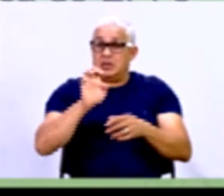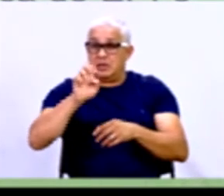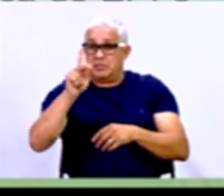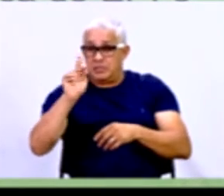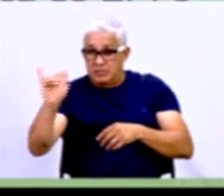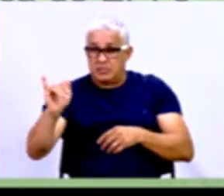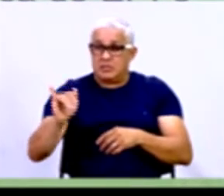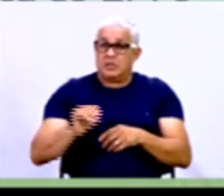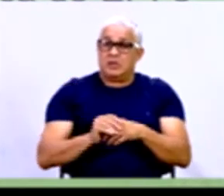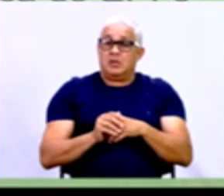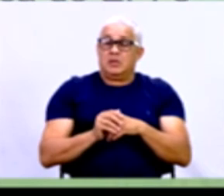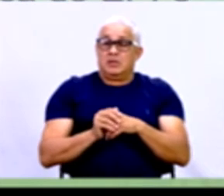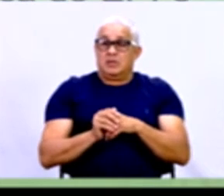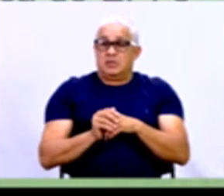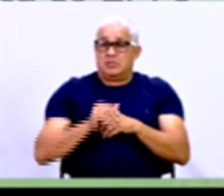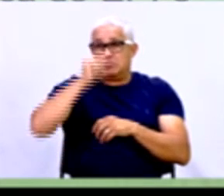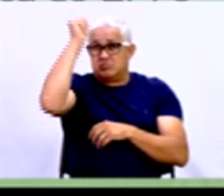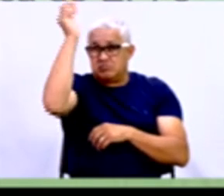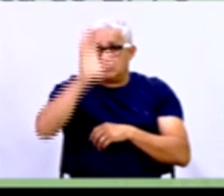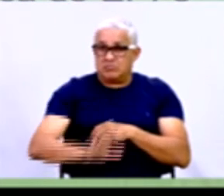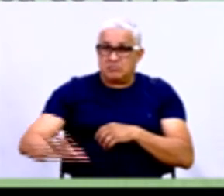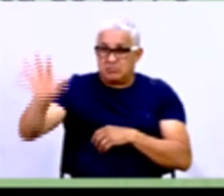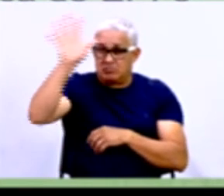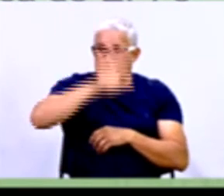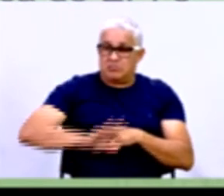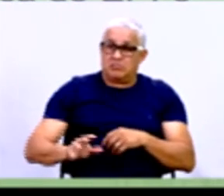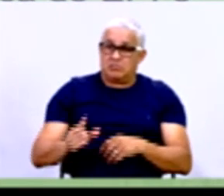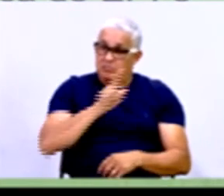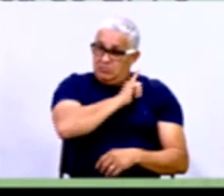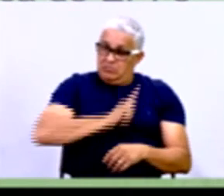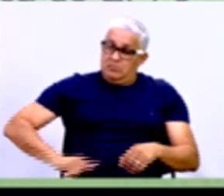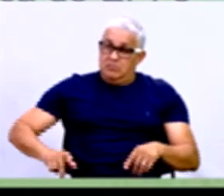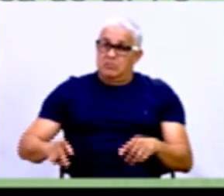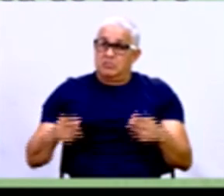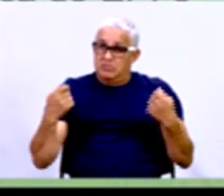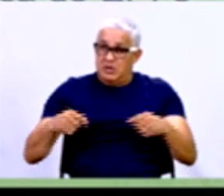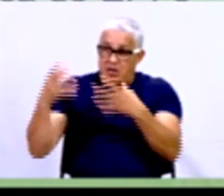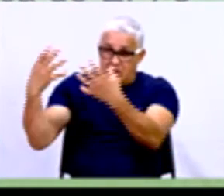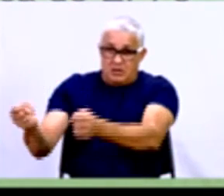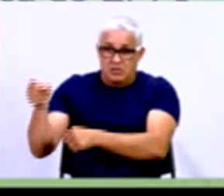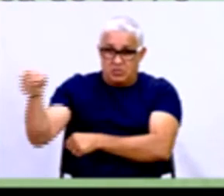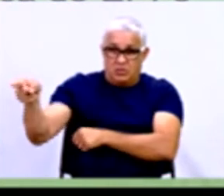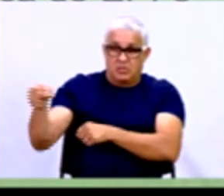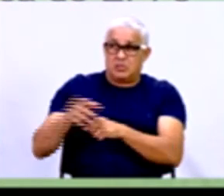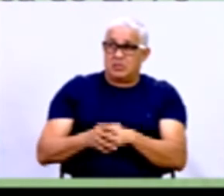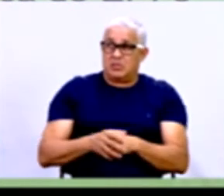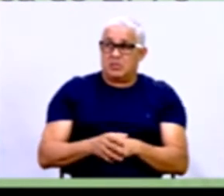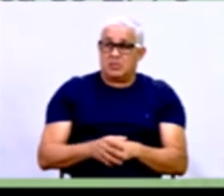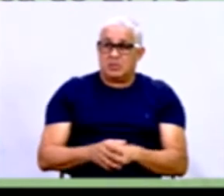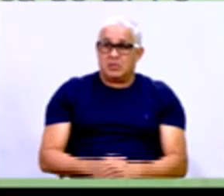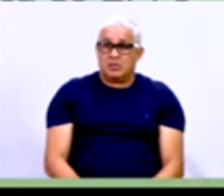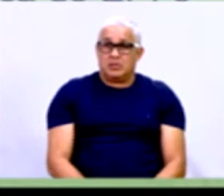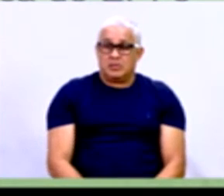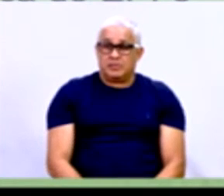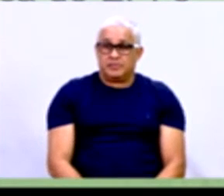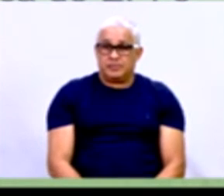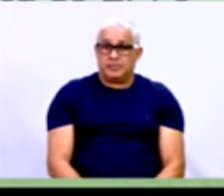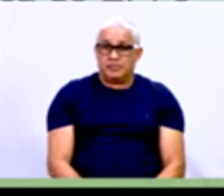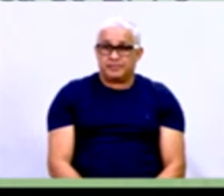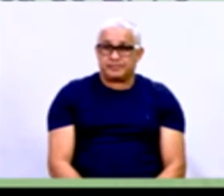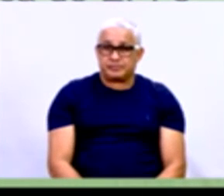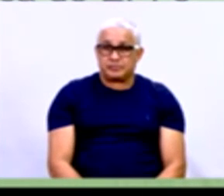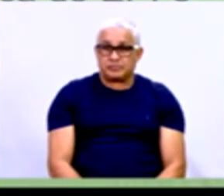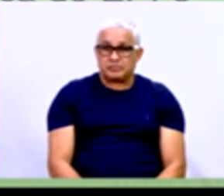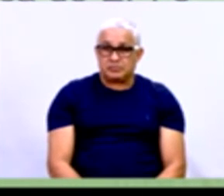é? Um órgão nacional competente, que seria, no caso, a Superintendência Regional do Trabalho e